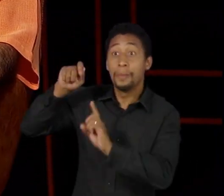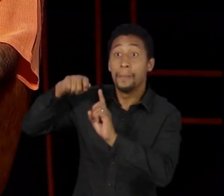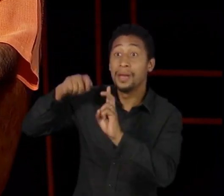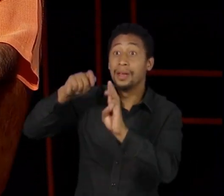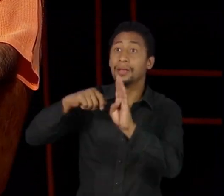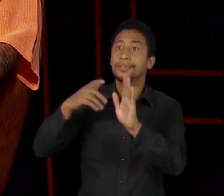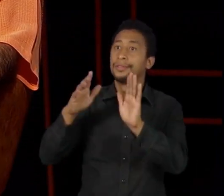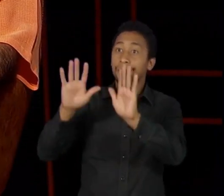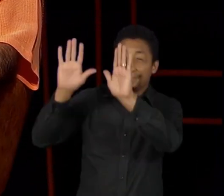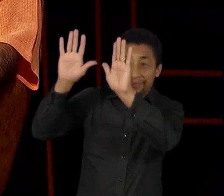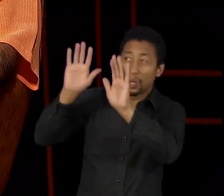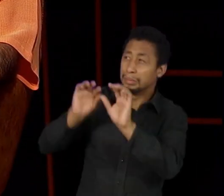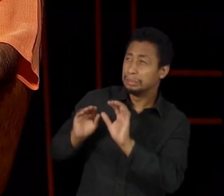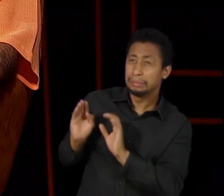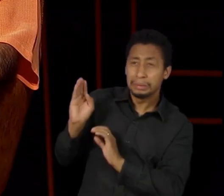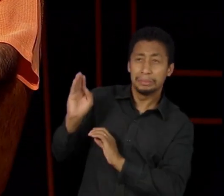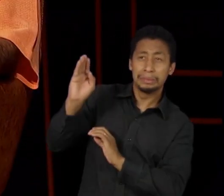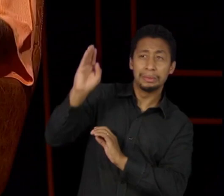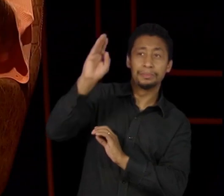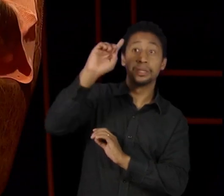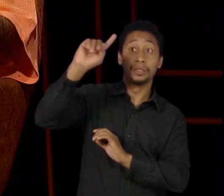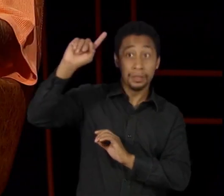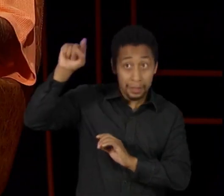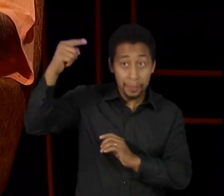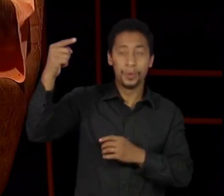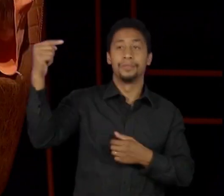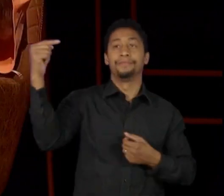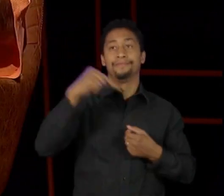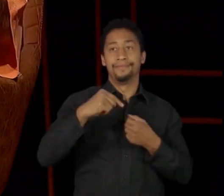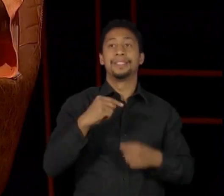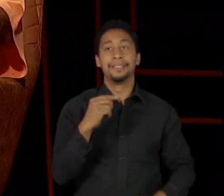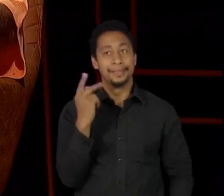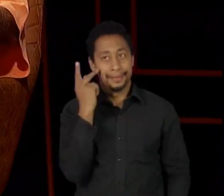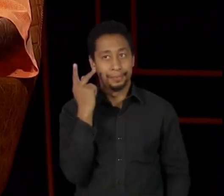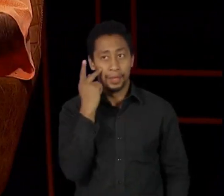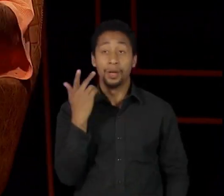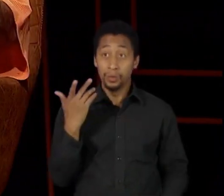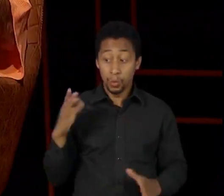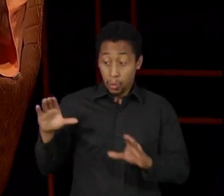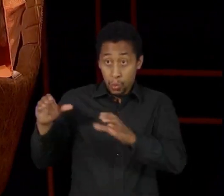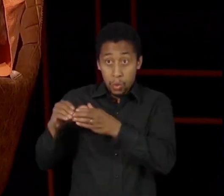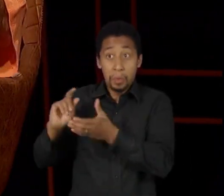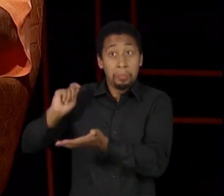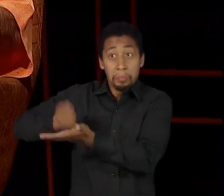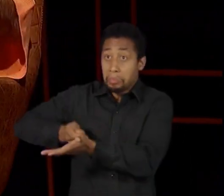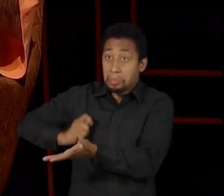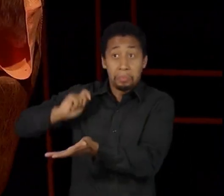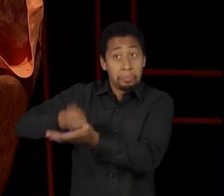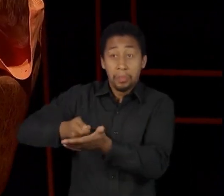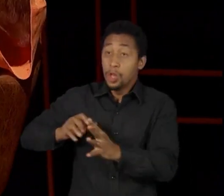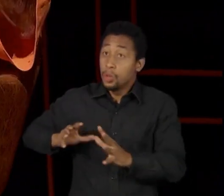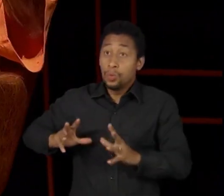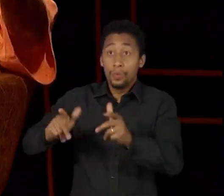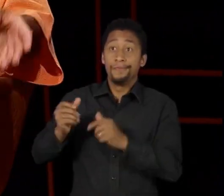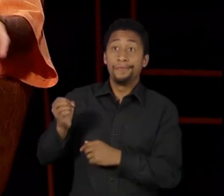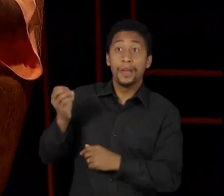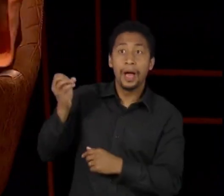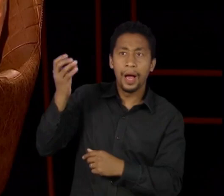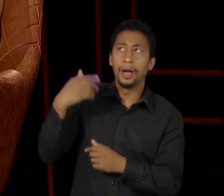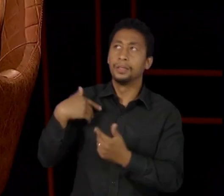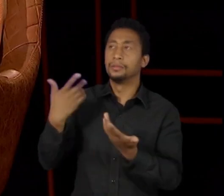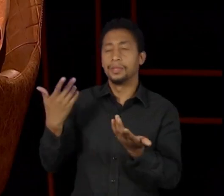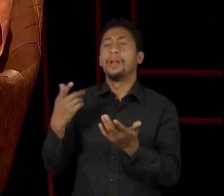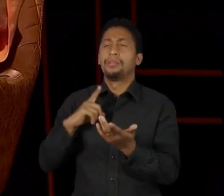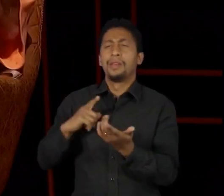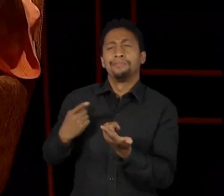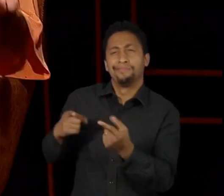voltar em São Paulo. E a companhia bancando tudo, a companhia bancava tudo. Quer dizer, tem as permutas,